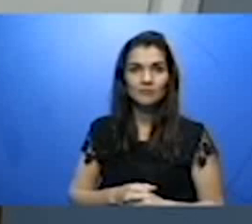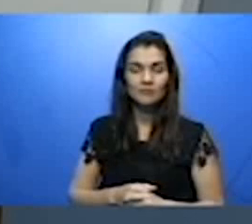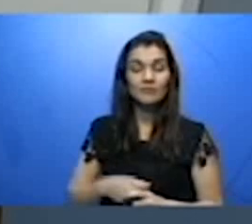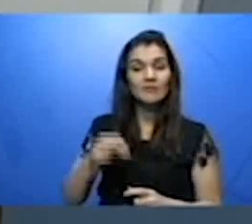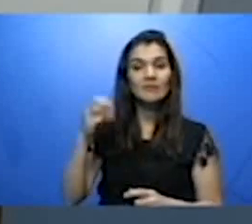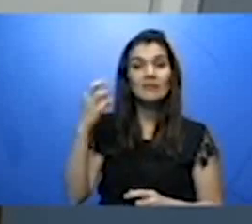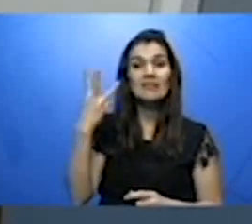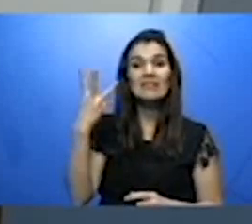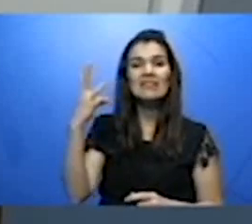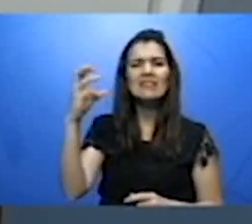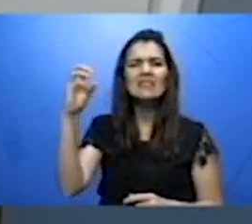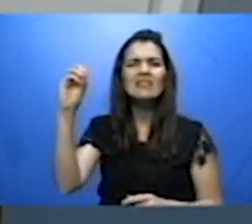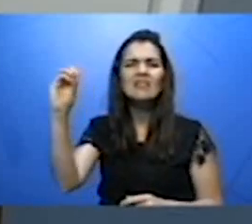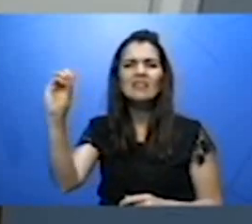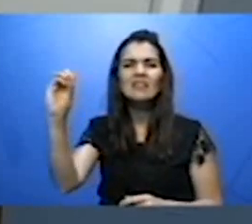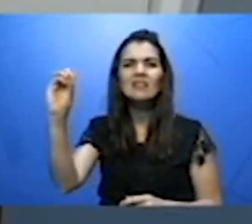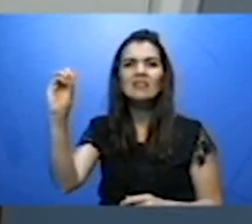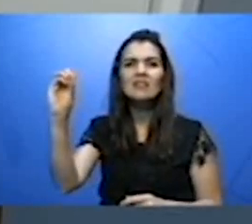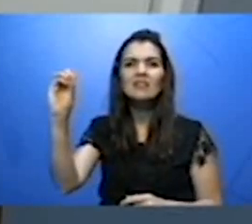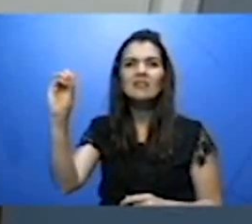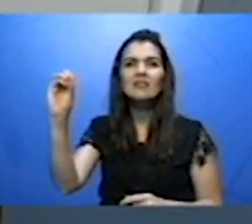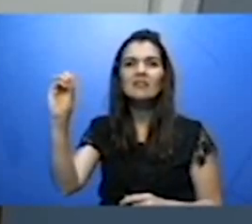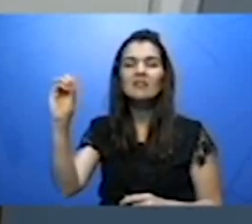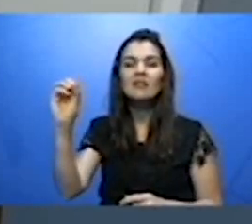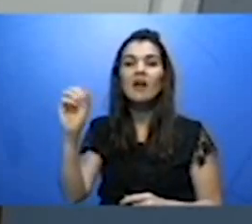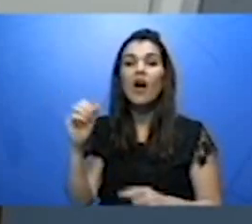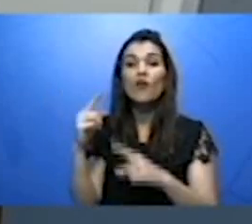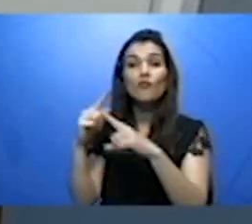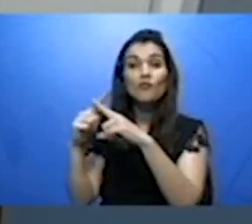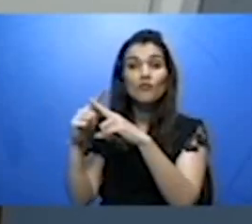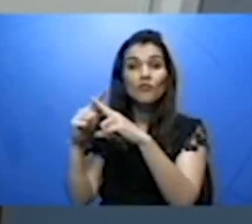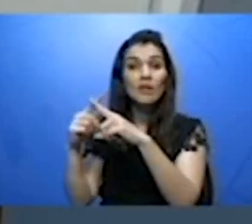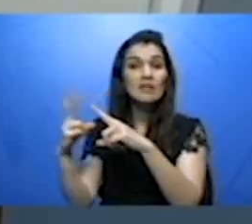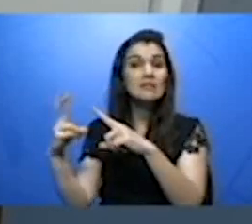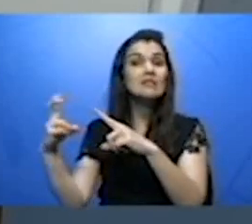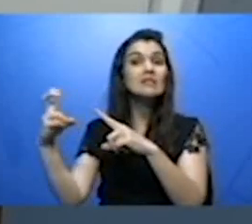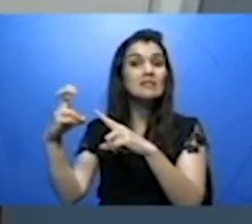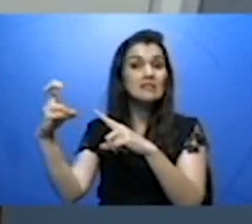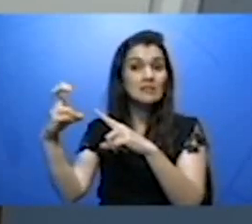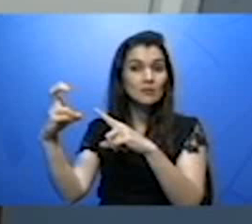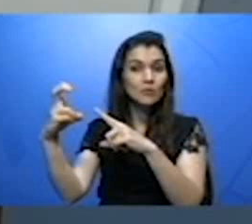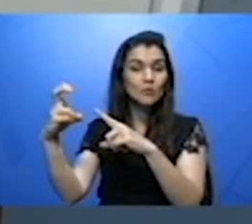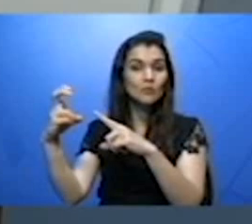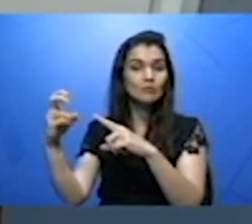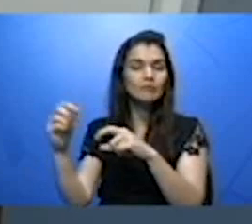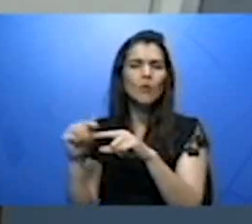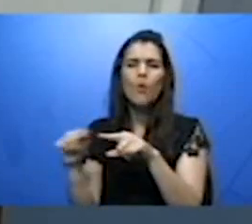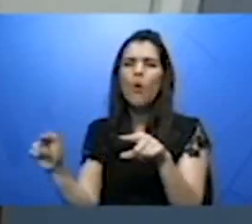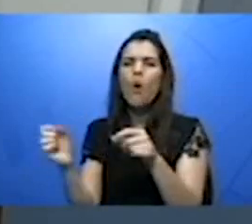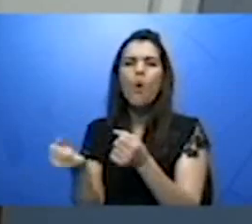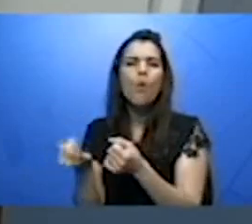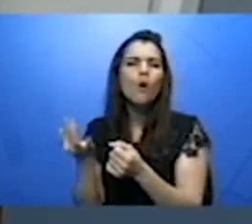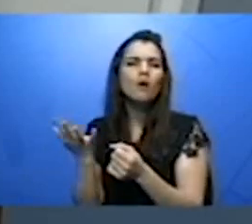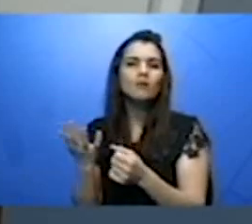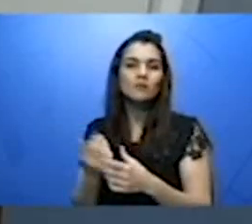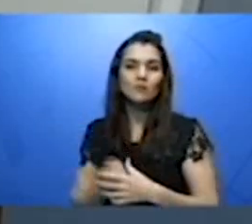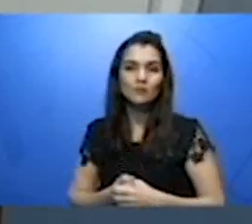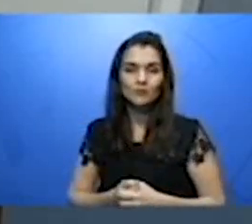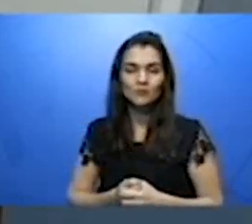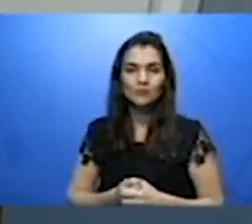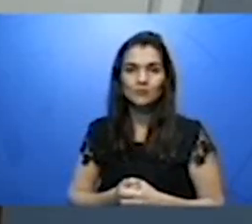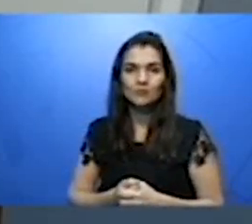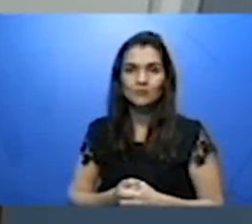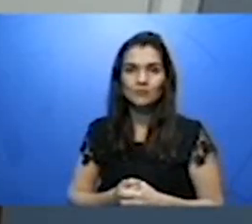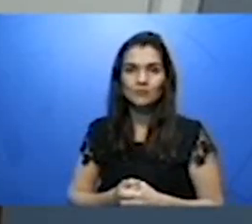30 o que eu vou multiplicar cinco vezes porque são cinco noites que ele percorreu